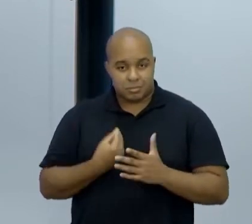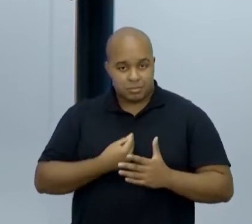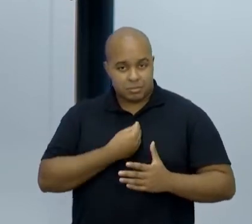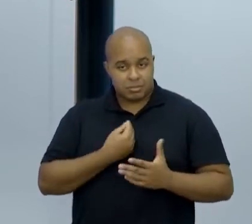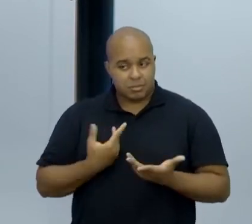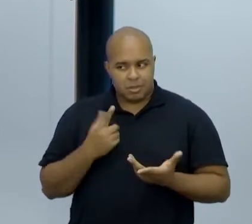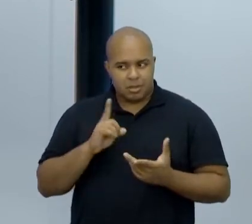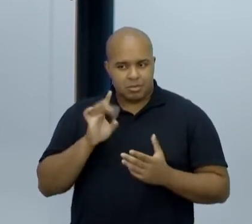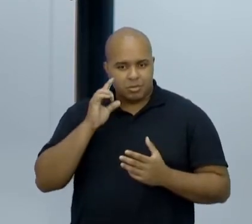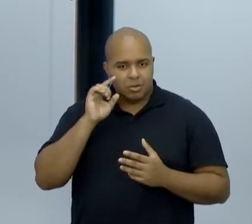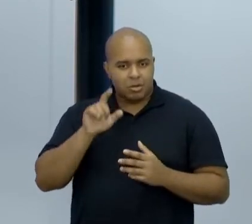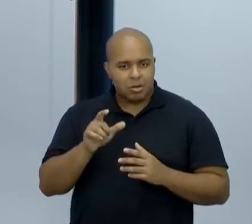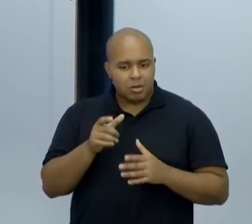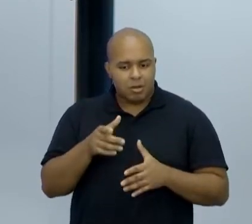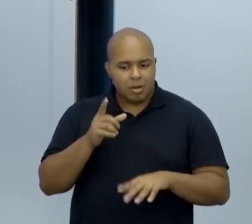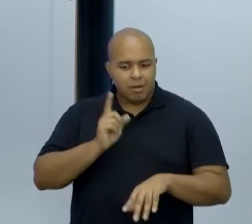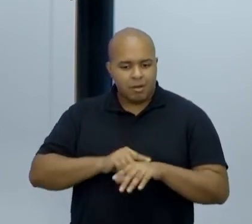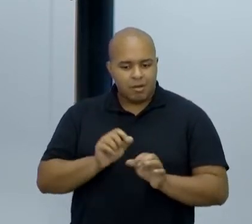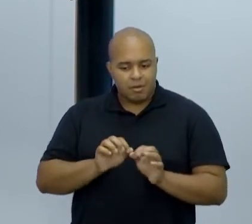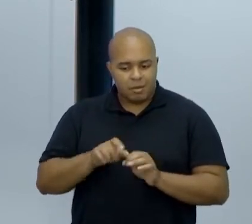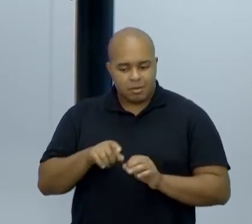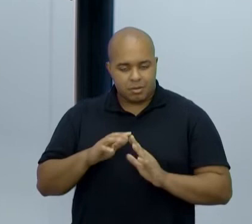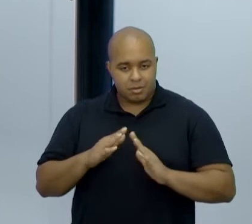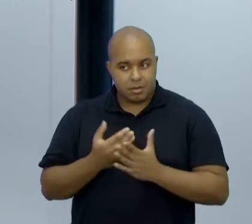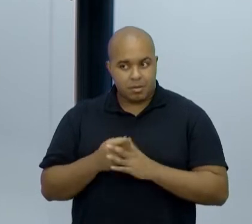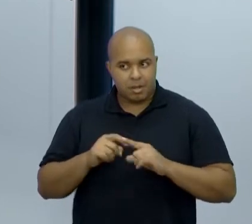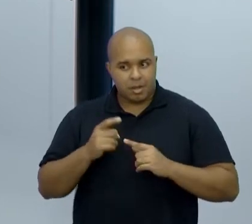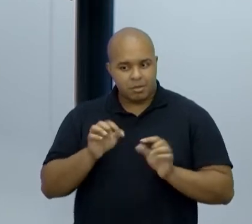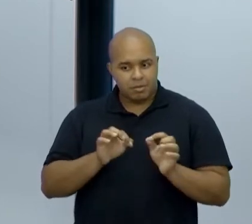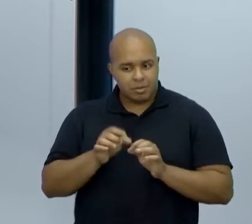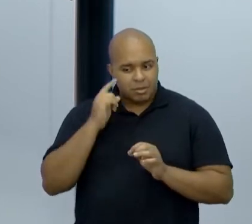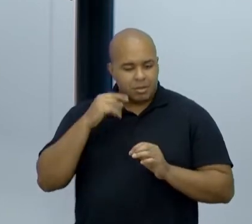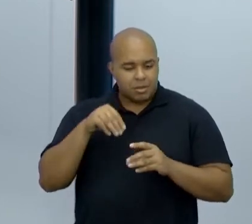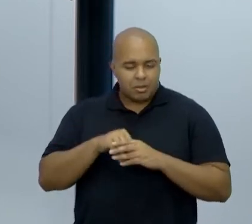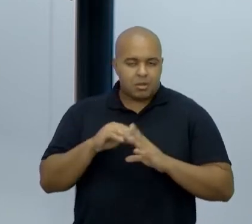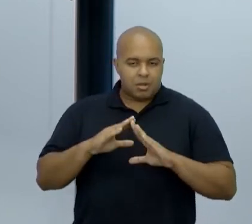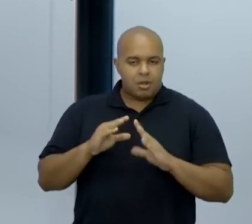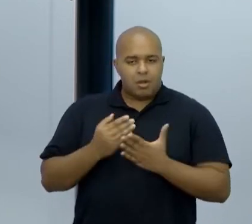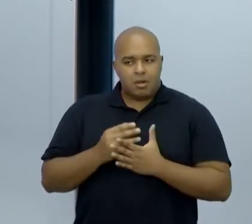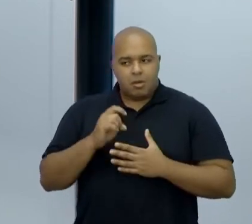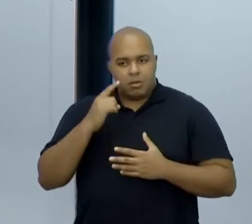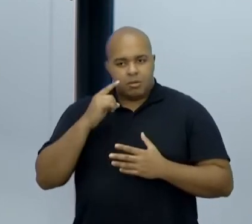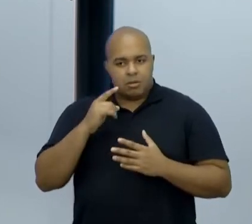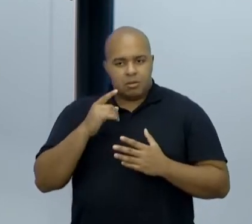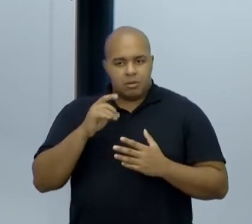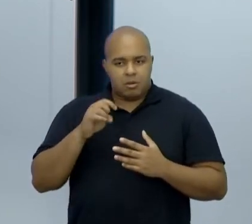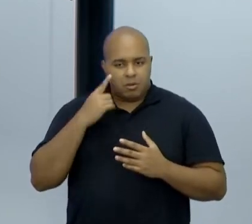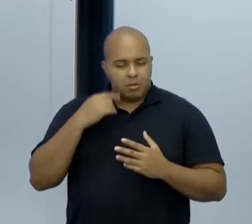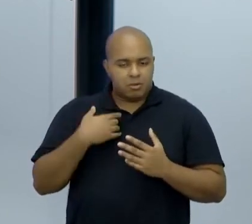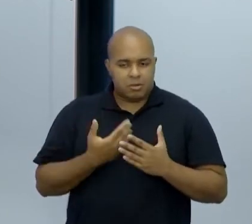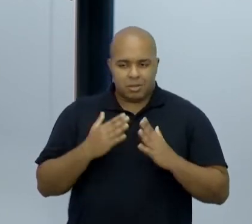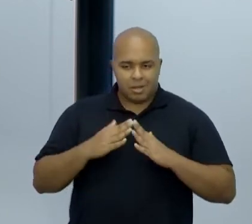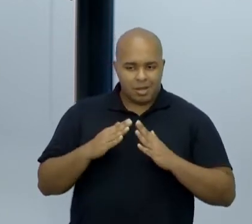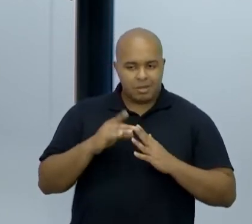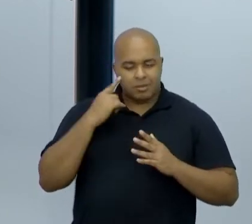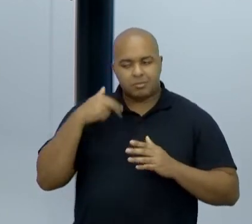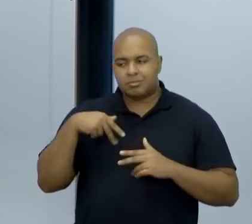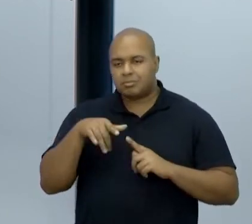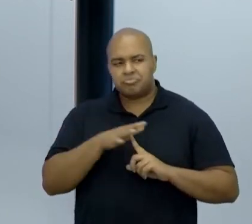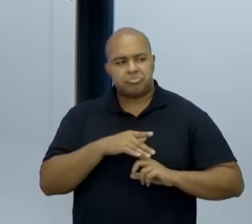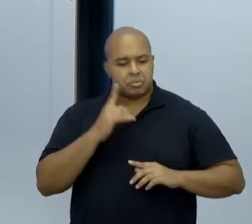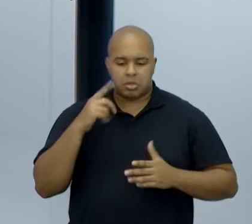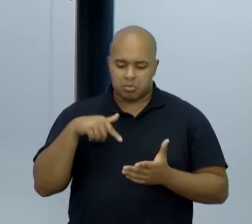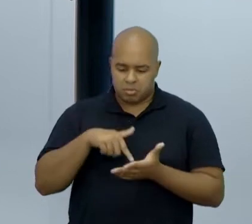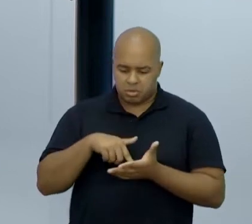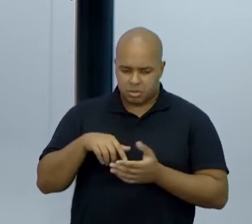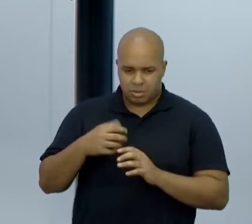vida, não só no ato da escola, mas o ato quando você está em casa ou ao caminhar numa pracinha, né? Tá lá, não pise